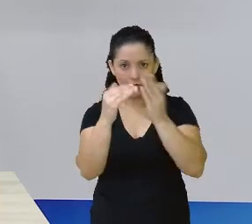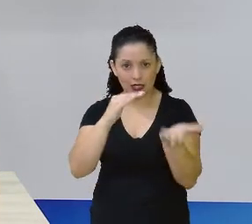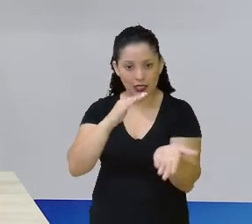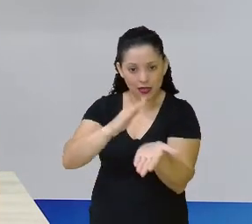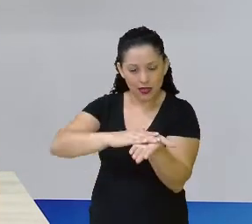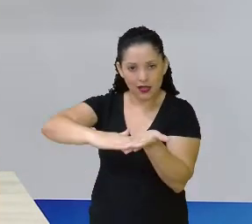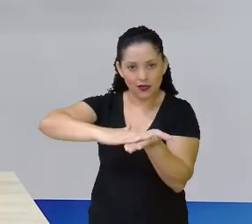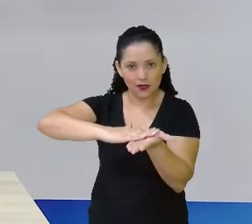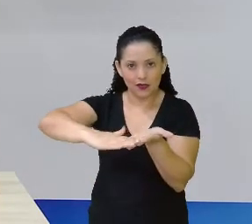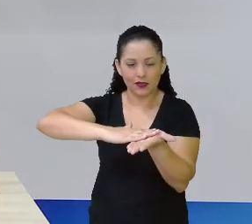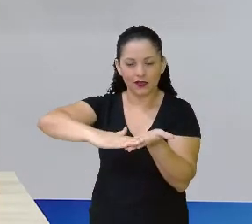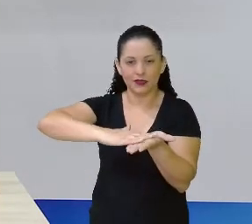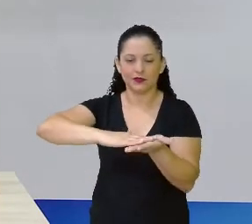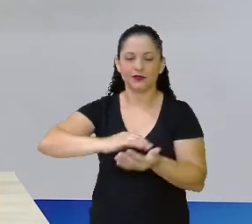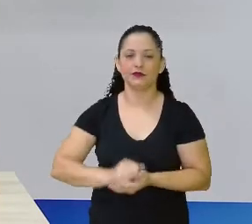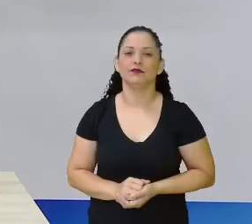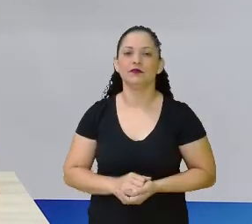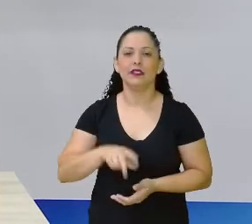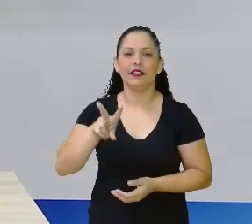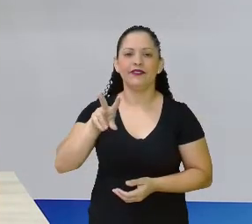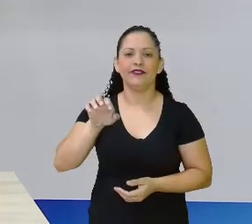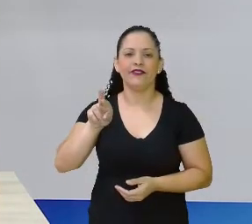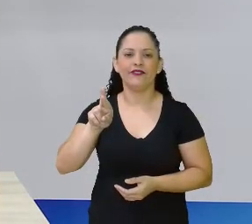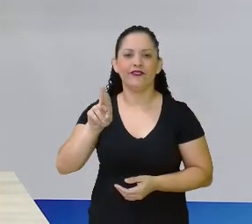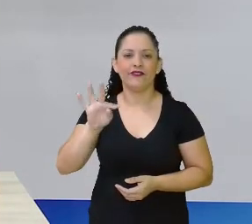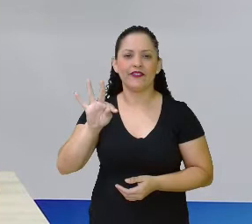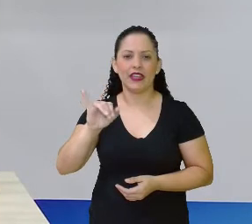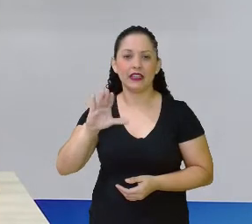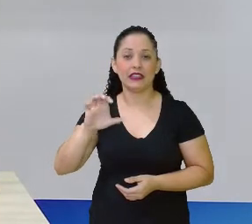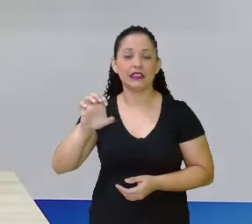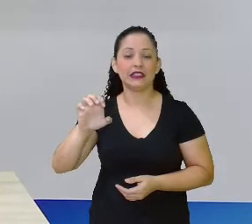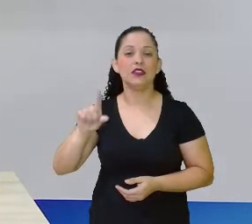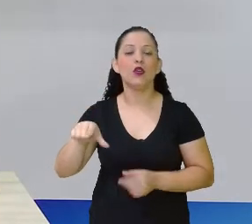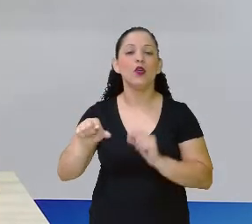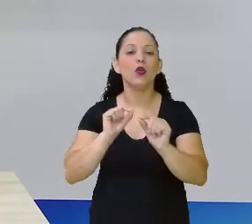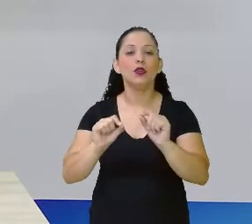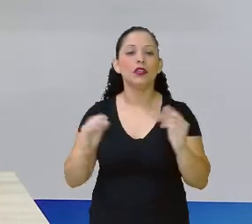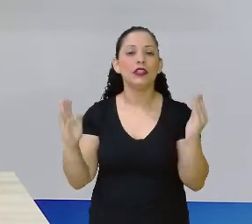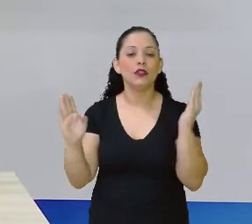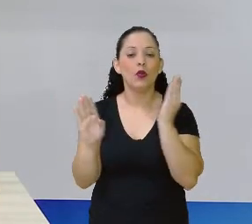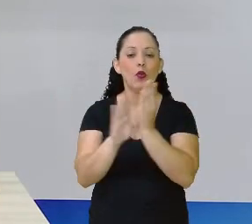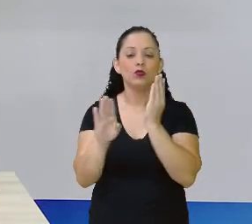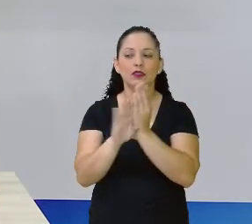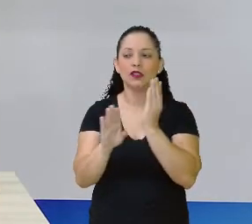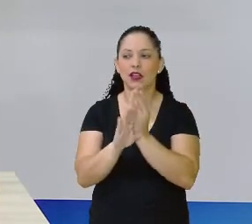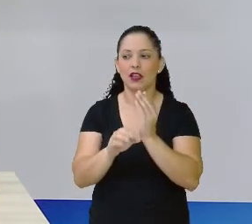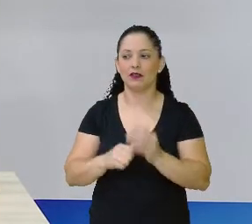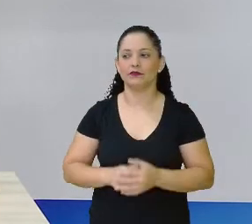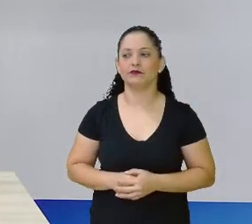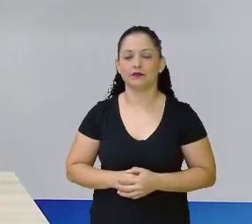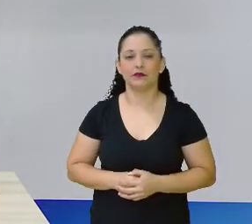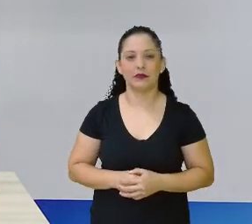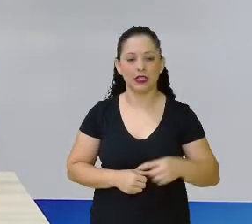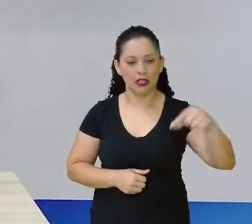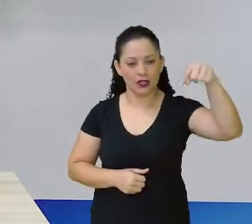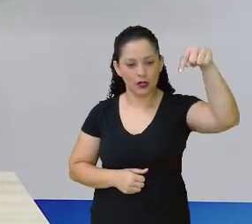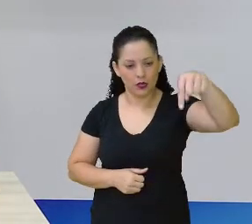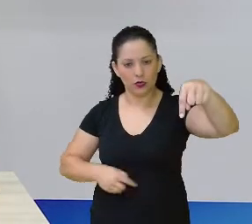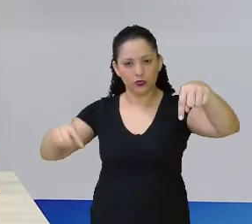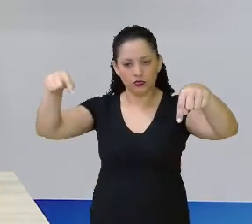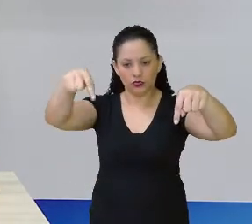os vértices são os pontos de encontro. 1, 2, 3,